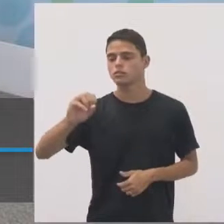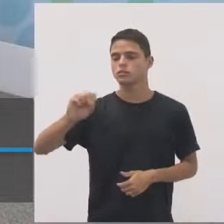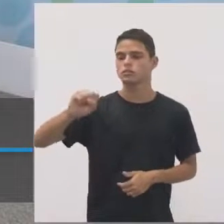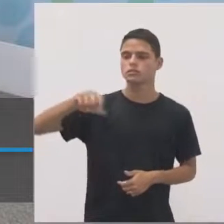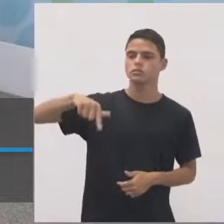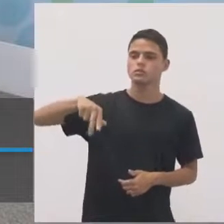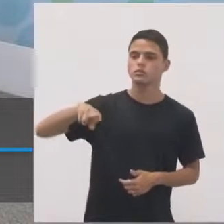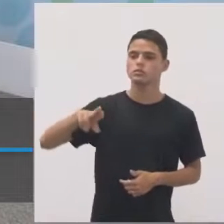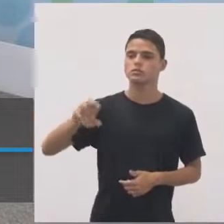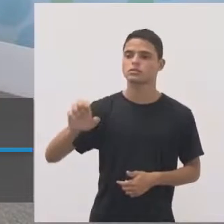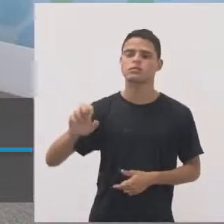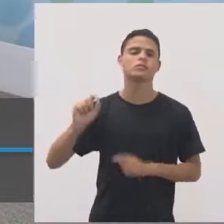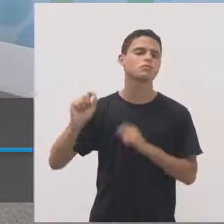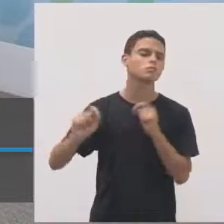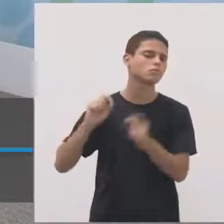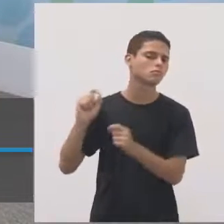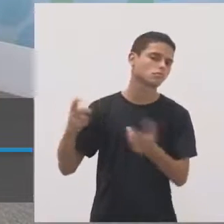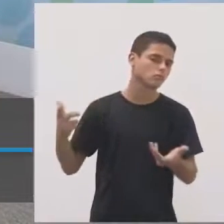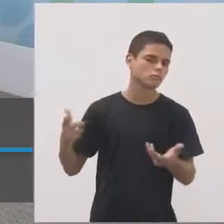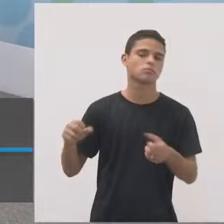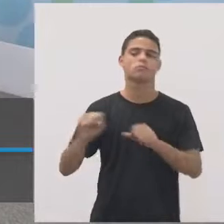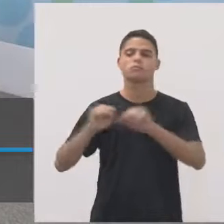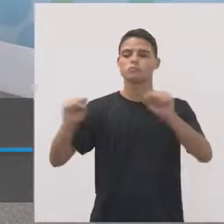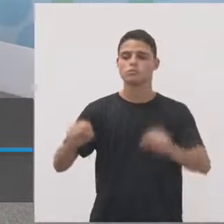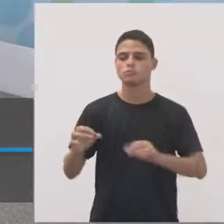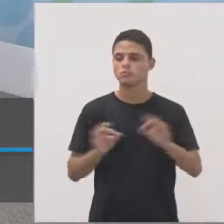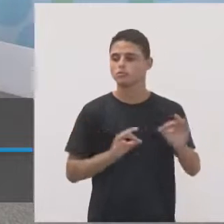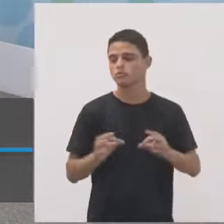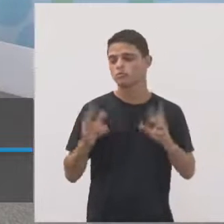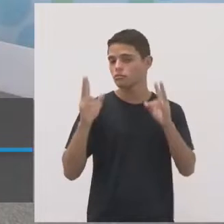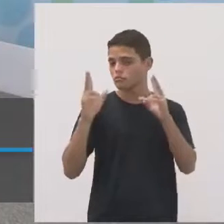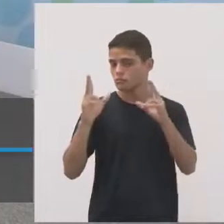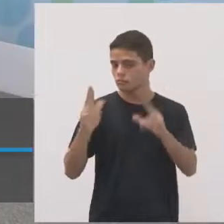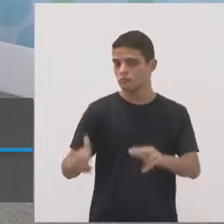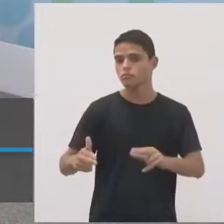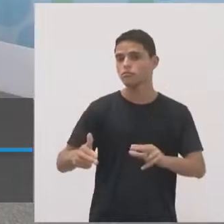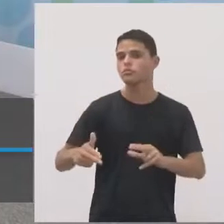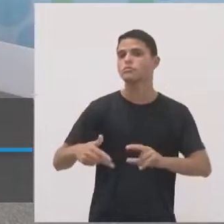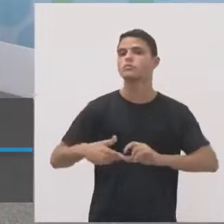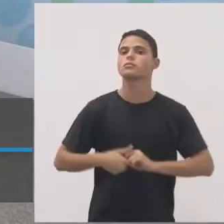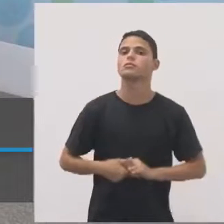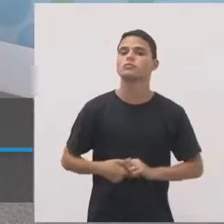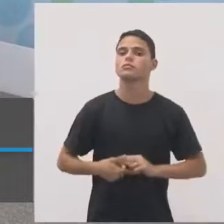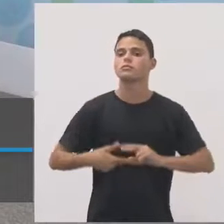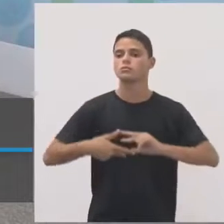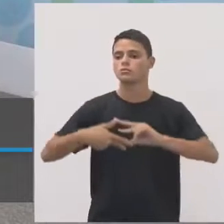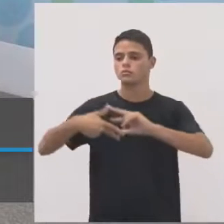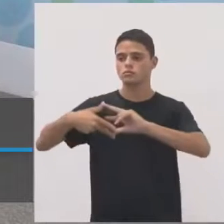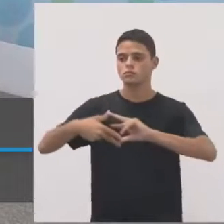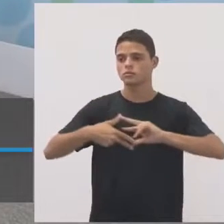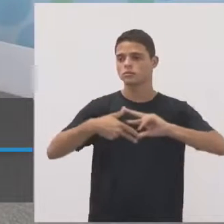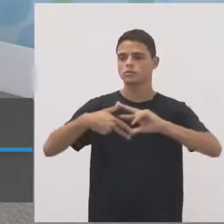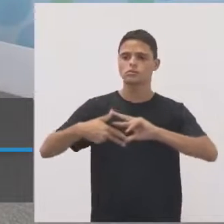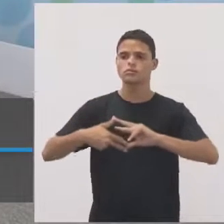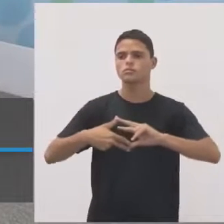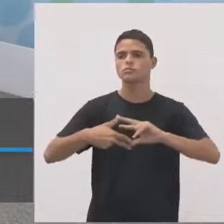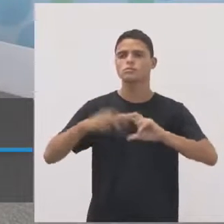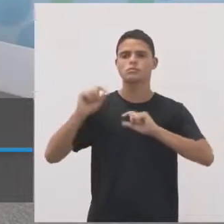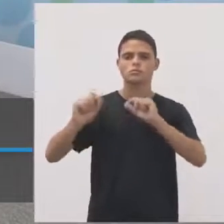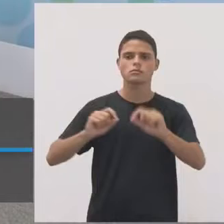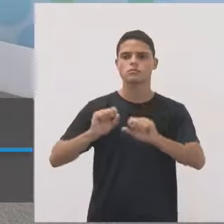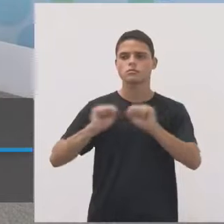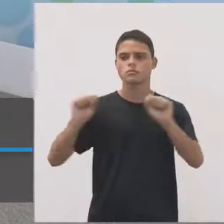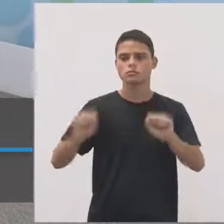Felipe? É um sistema operacional igual ao da Microsoft, igual Mas vamos começar um pouquinho antes. Explica o que é um sistema